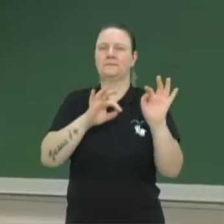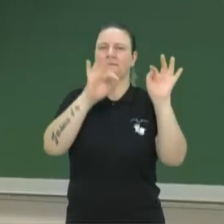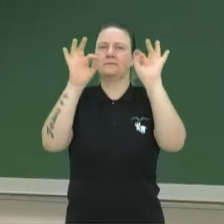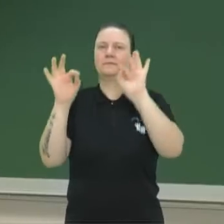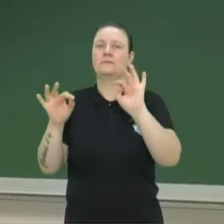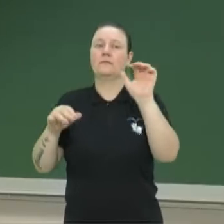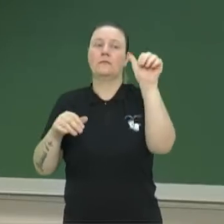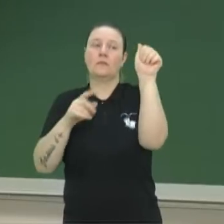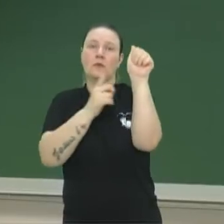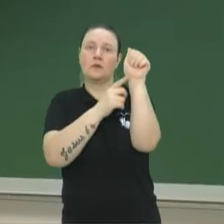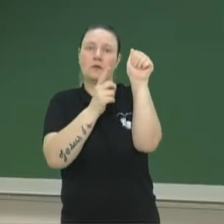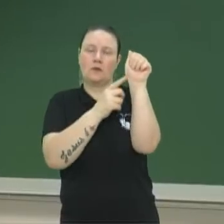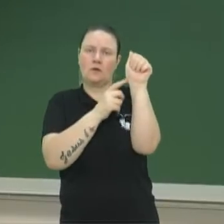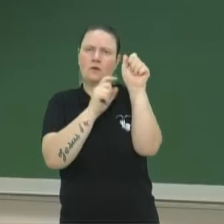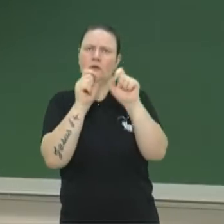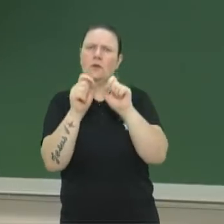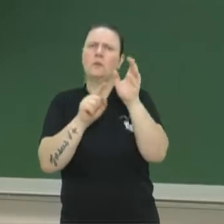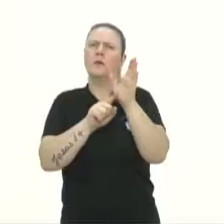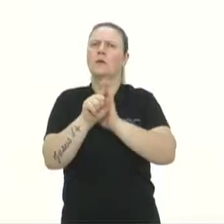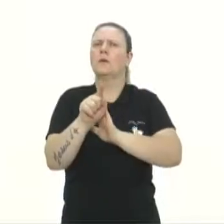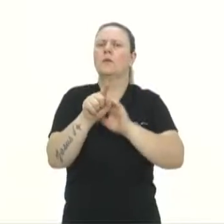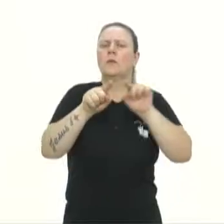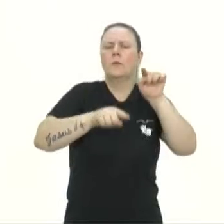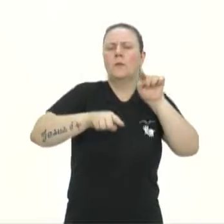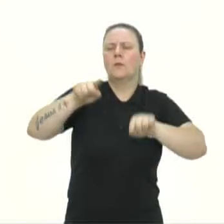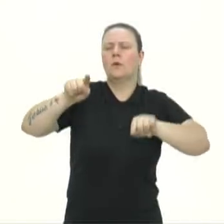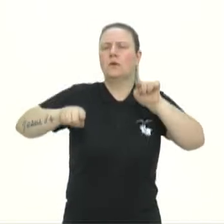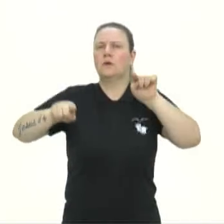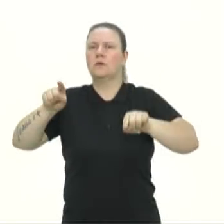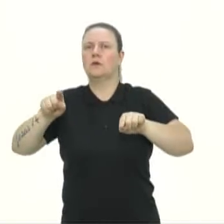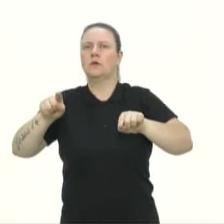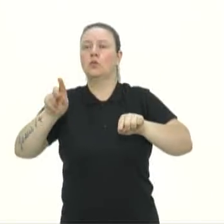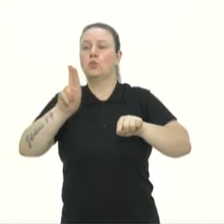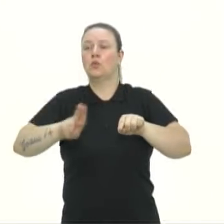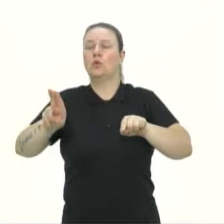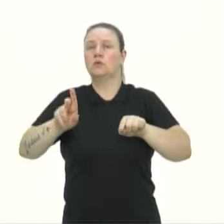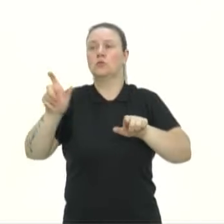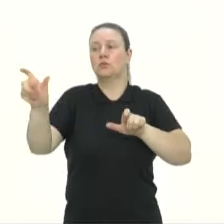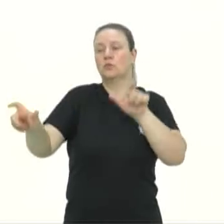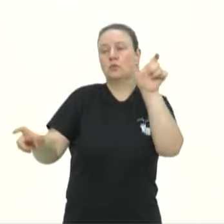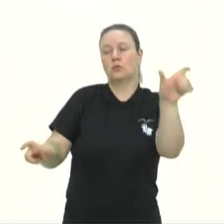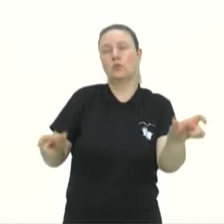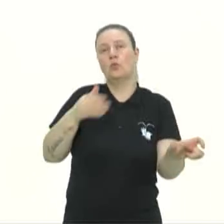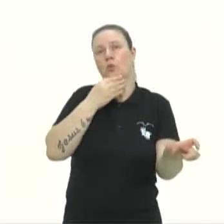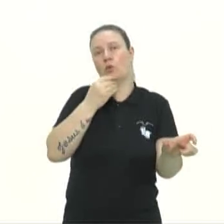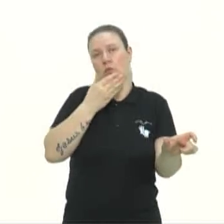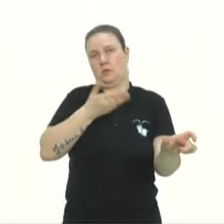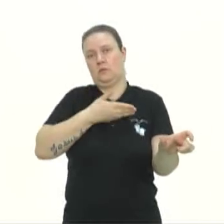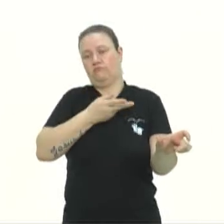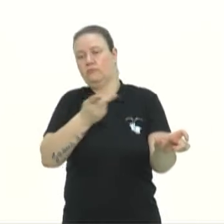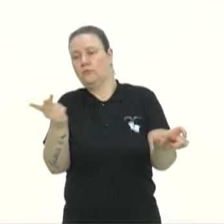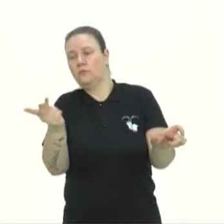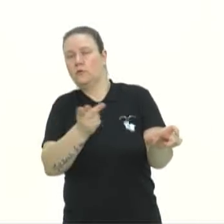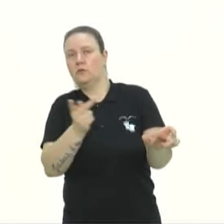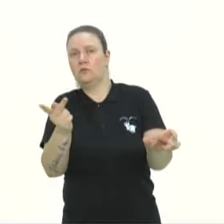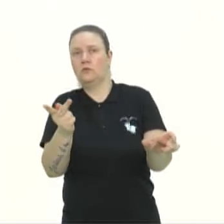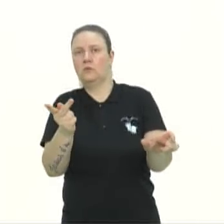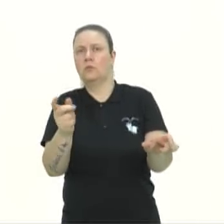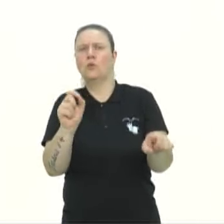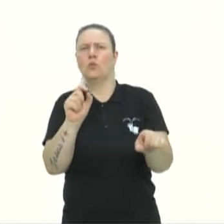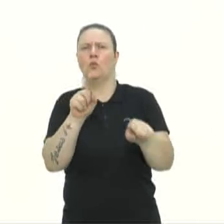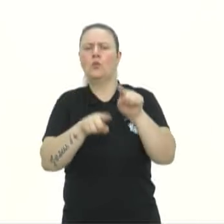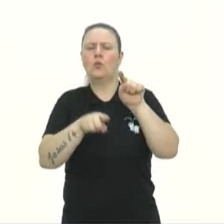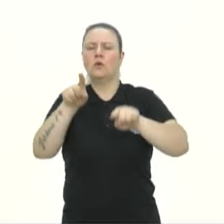na letra A perguntinha era sobre a variedade utilizada pelos caboclos. Vejamos. Então, os caboclos utilizaram um tipo de